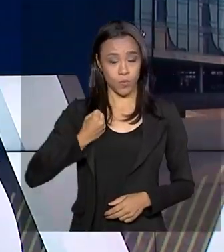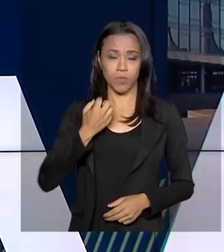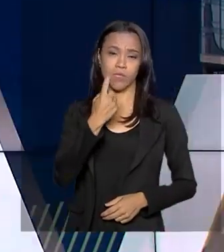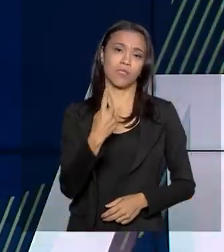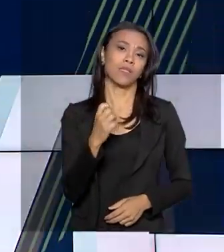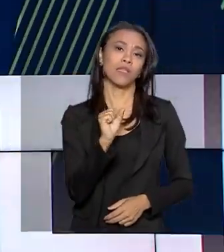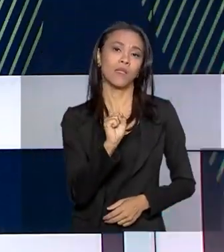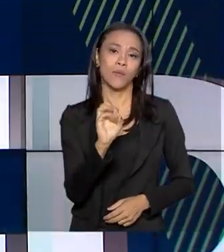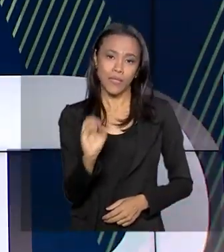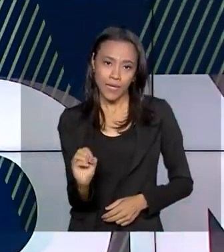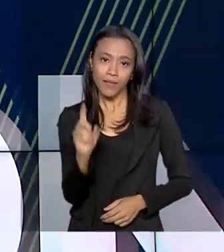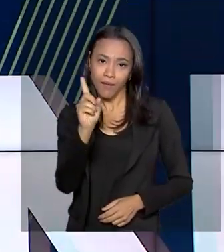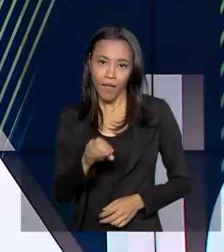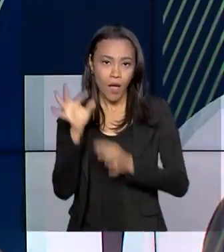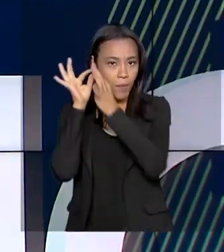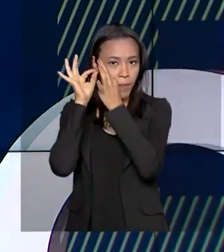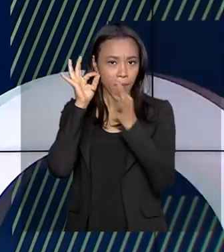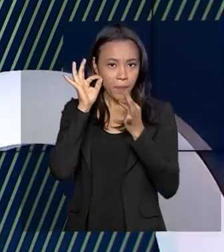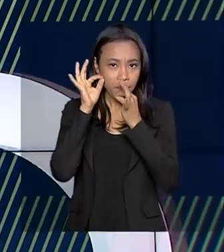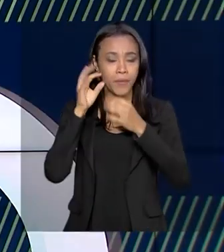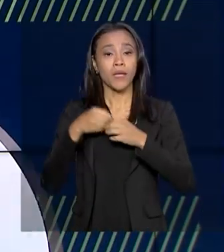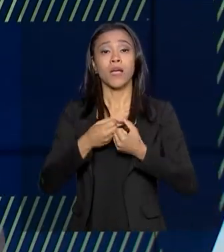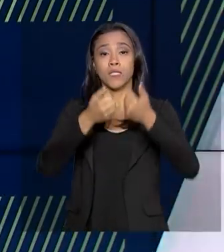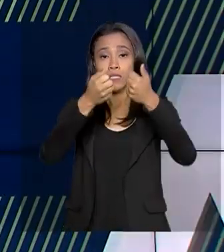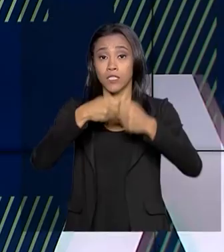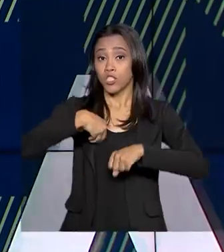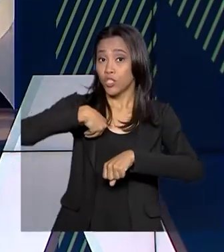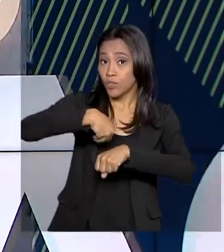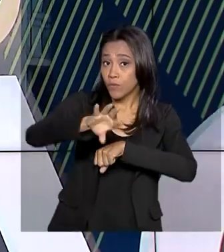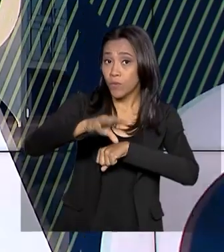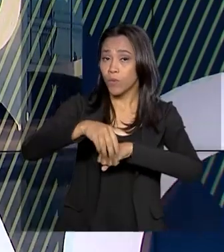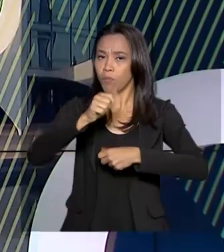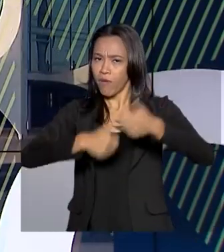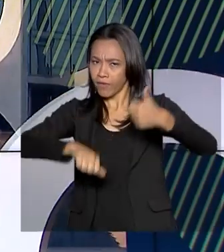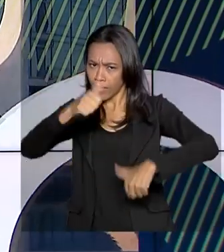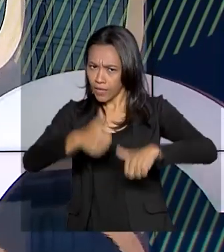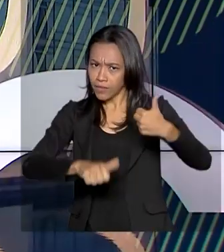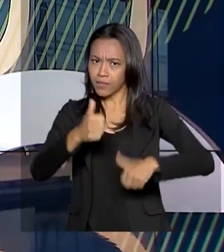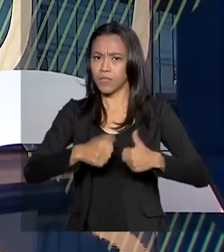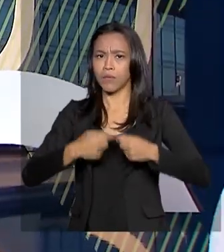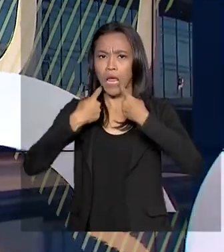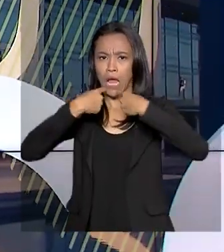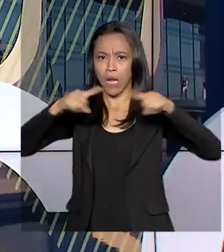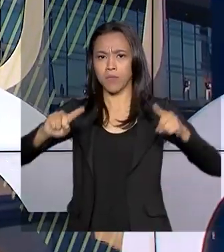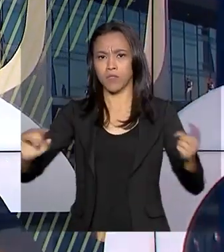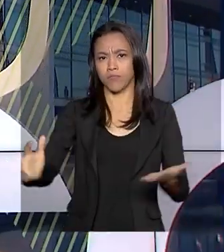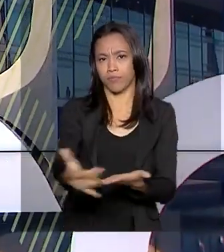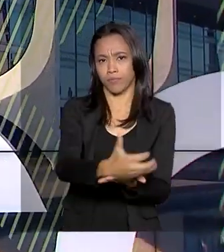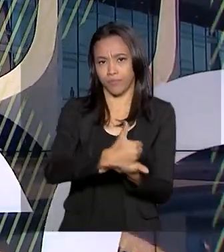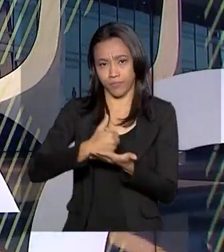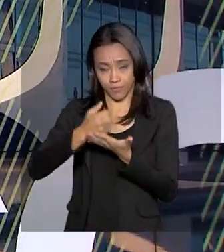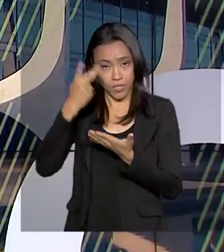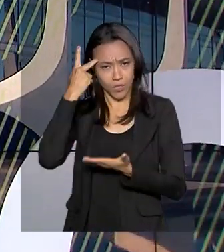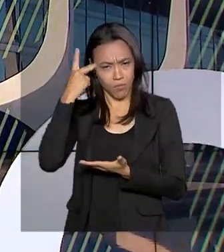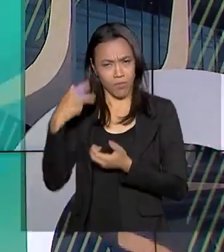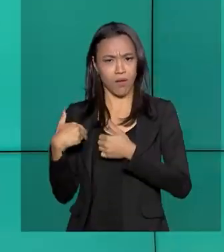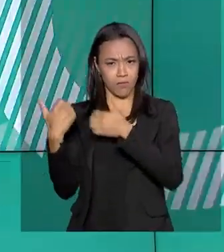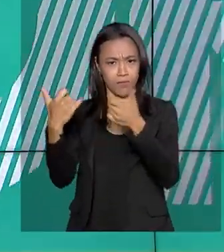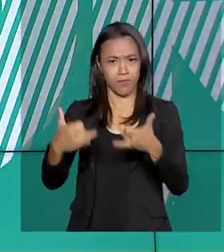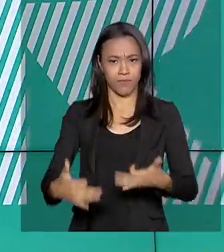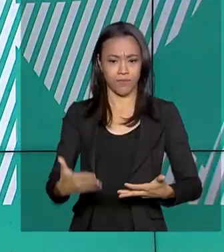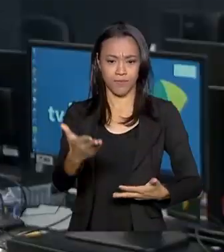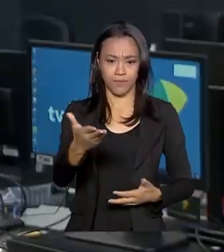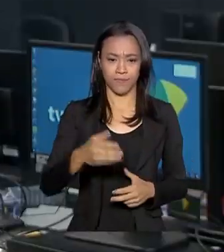central de atendimento à mulher, divulgou um balanço sobre as denúncias recebidas. De São Paulo, o repórter Ricardo Ferraz traz os detalhes para a gente.